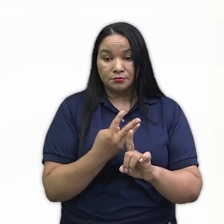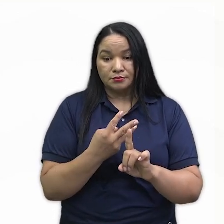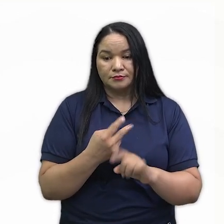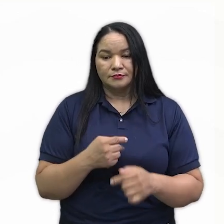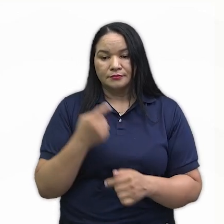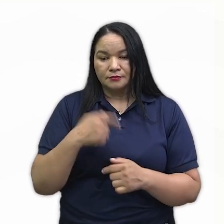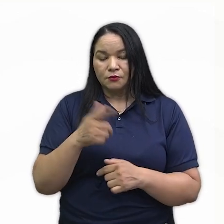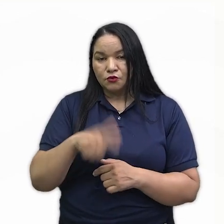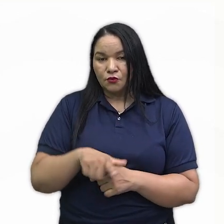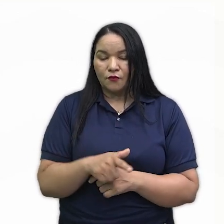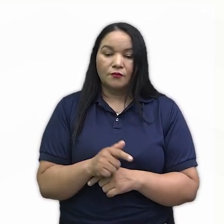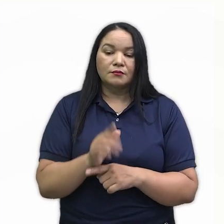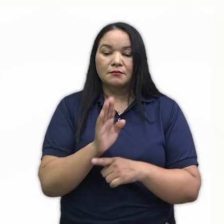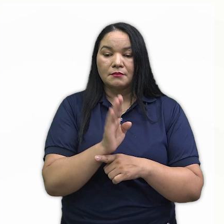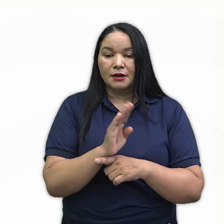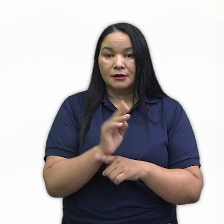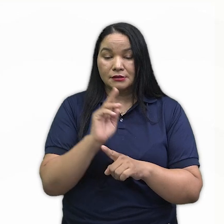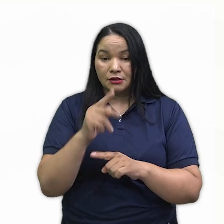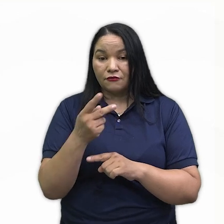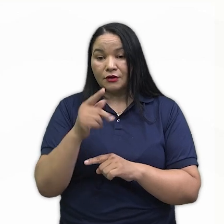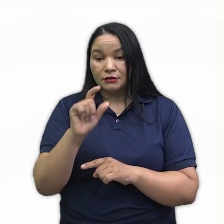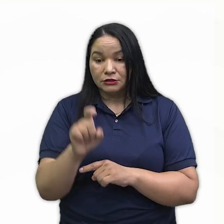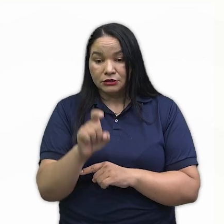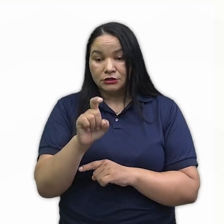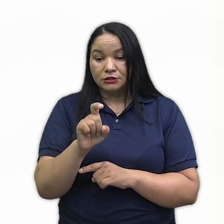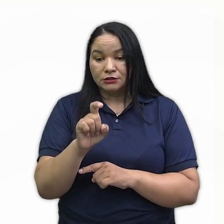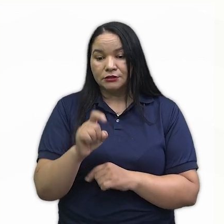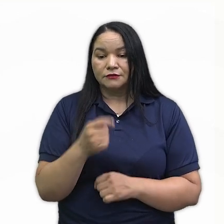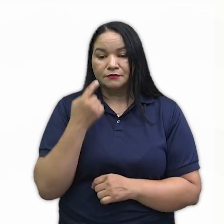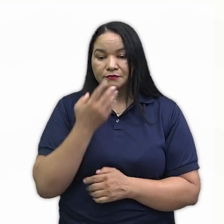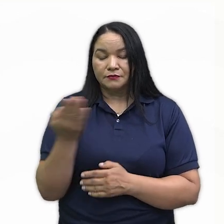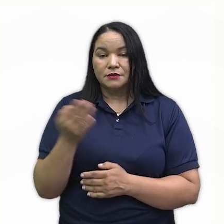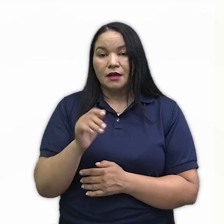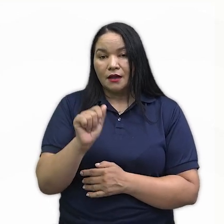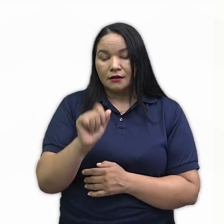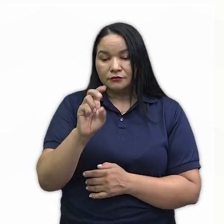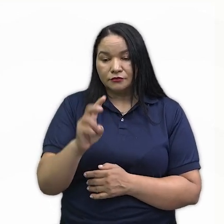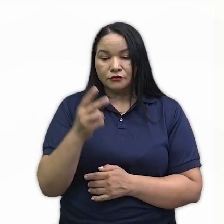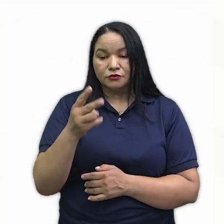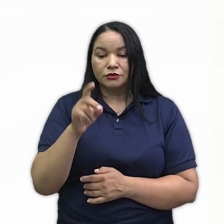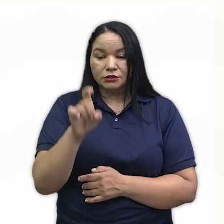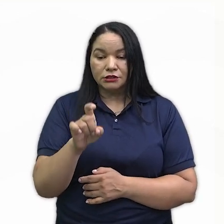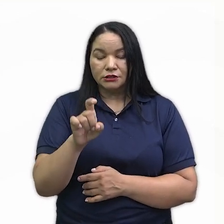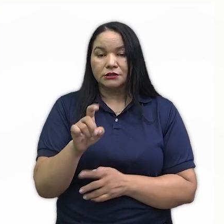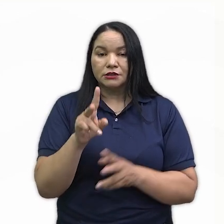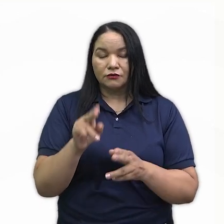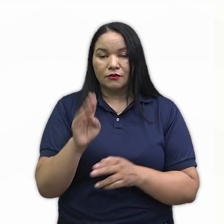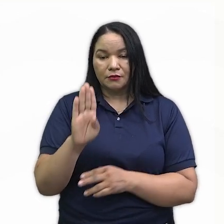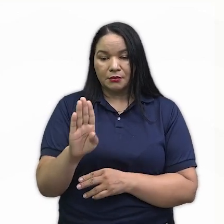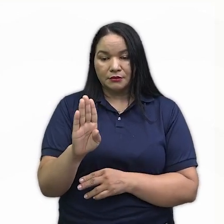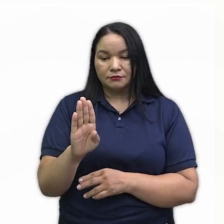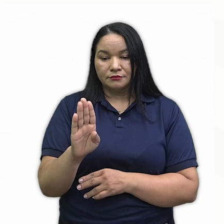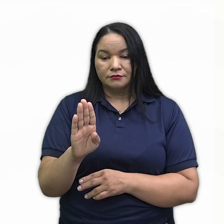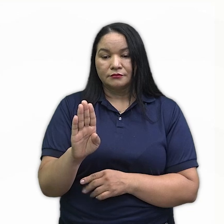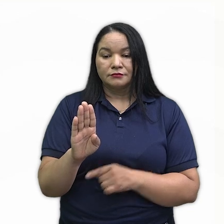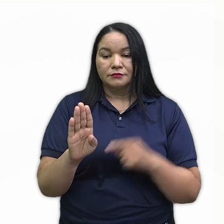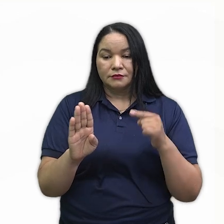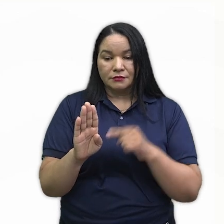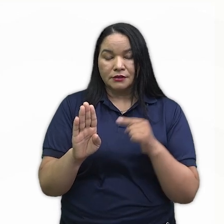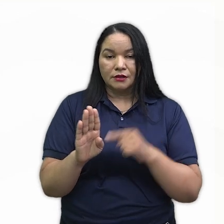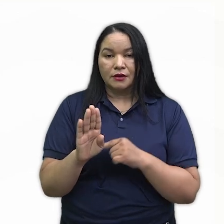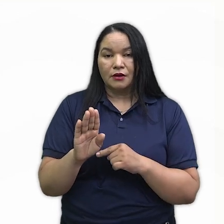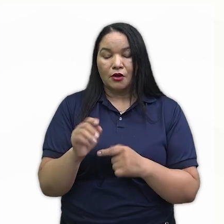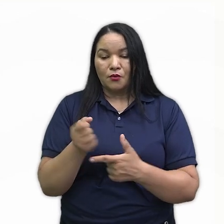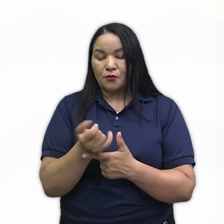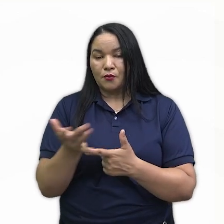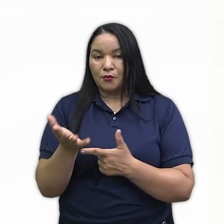base elevado a x, a elevado a x, como você visualiza, é igual a b, que é igual ao nosso logaritmando,